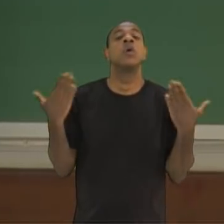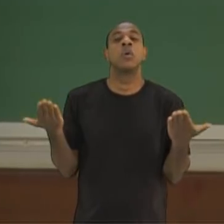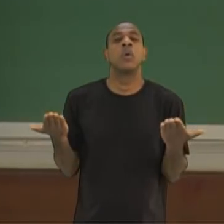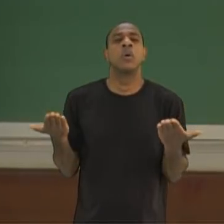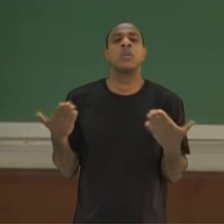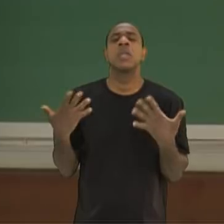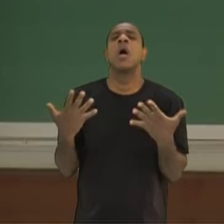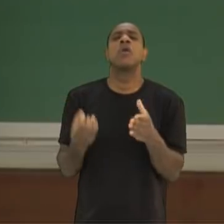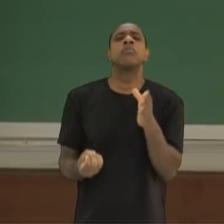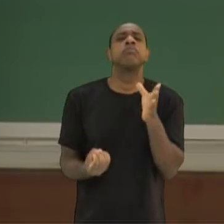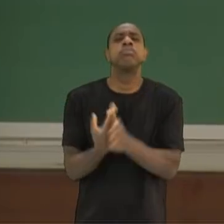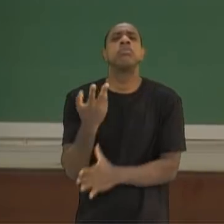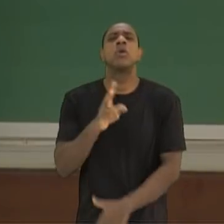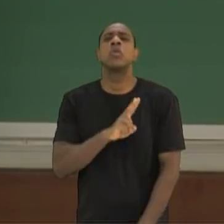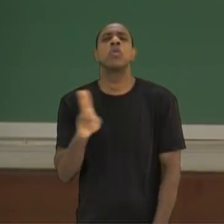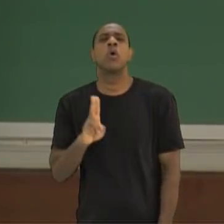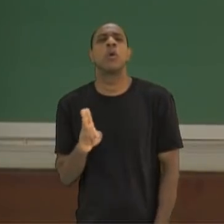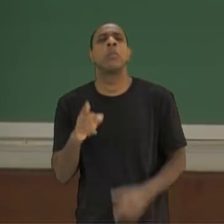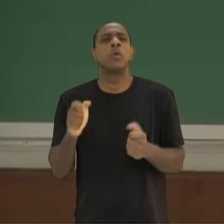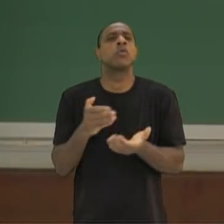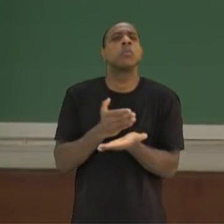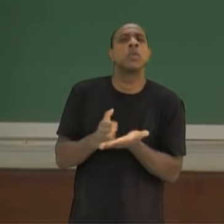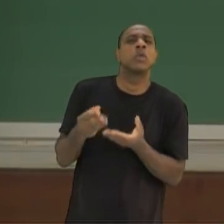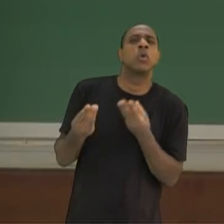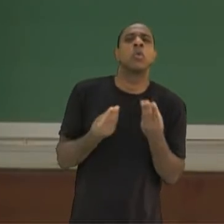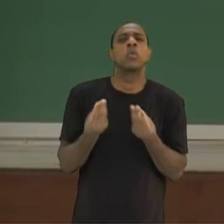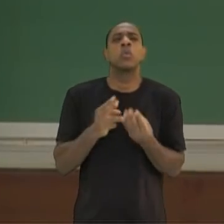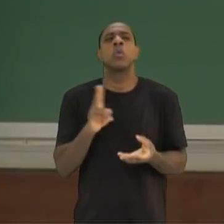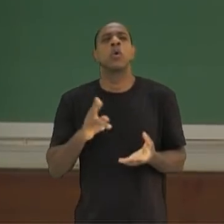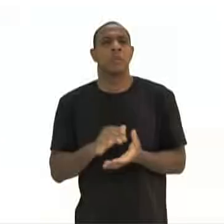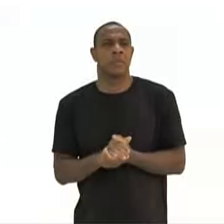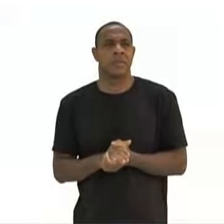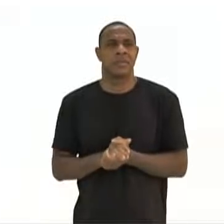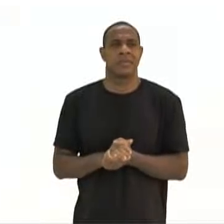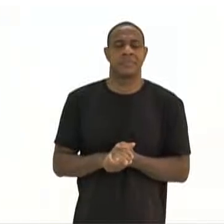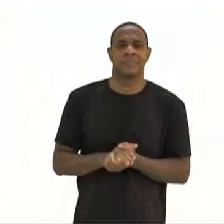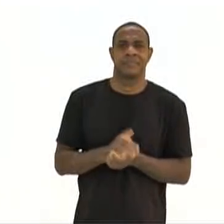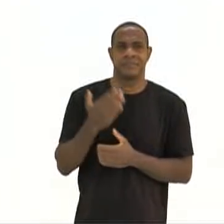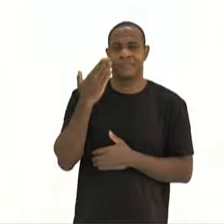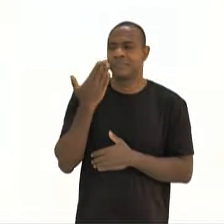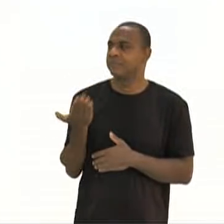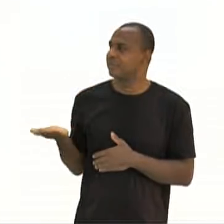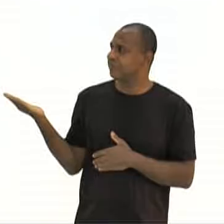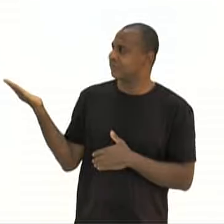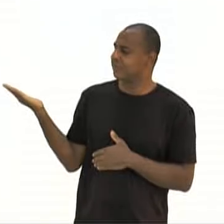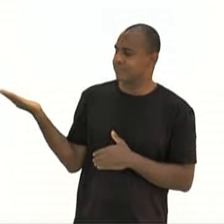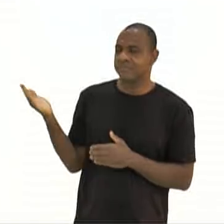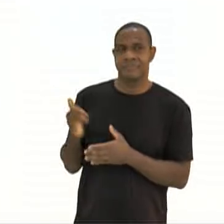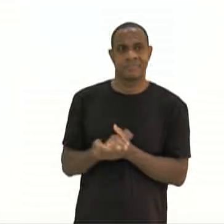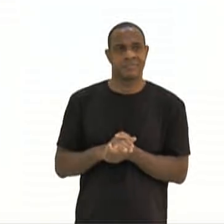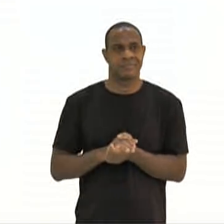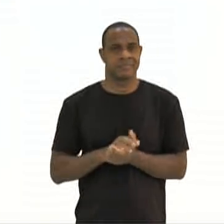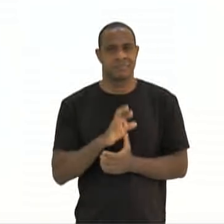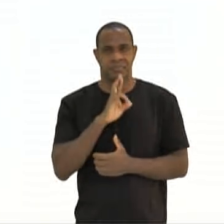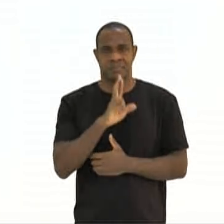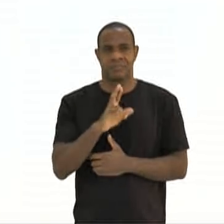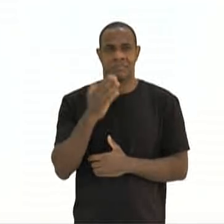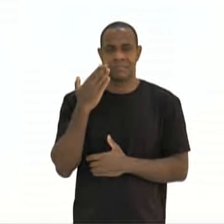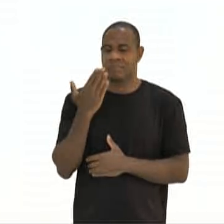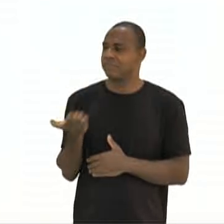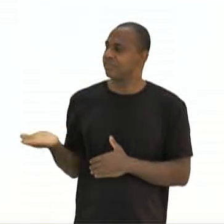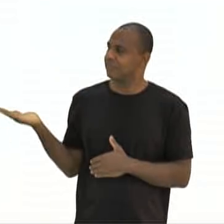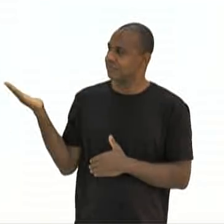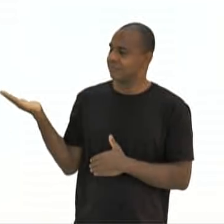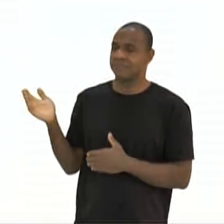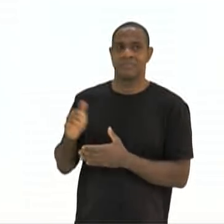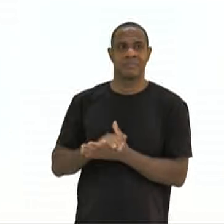De onde veio esse nome? Então, no texto está dizendo, the name comes from the pharaoh Tutankhamun. Então, o nome vem